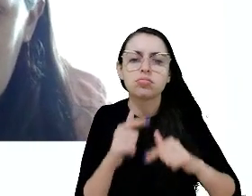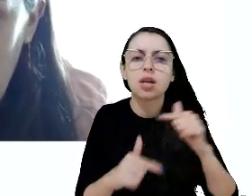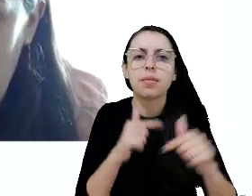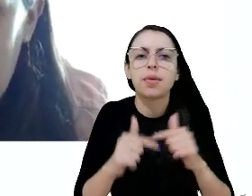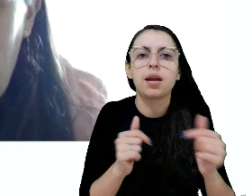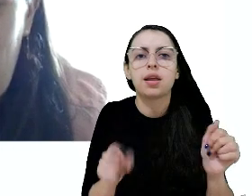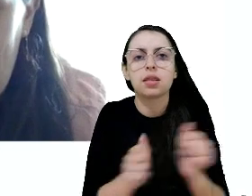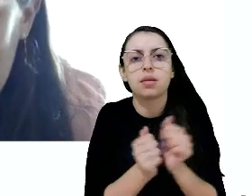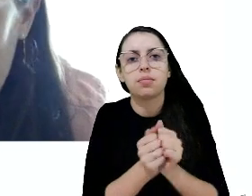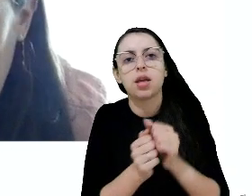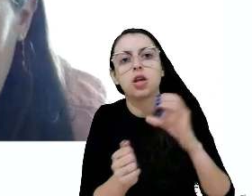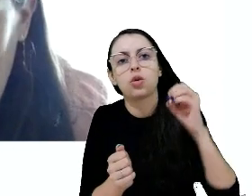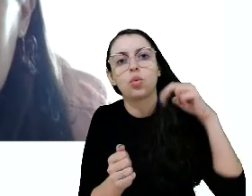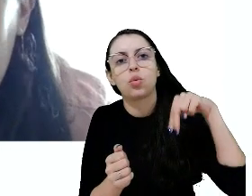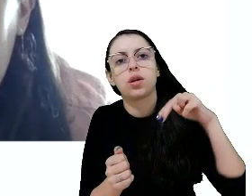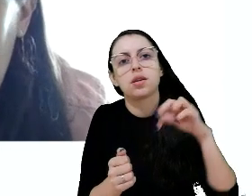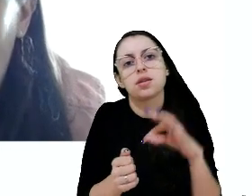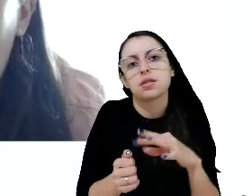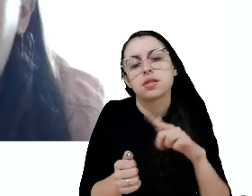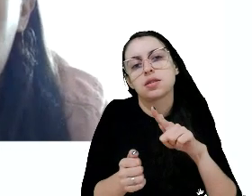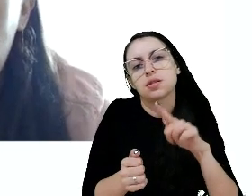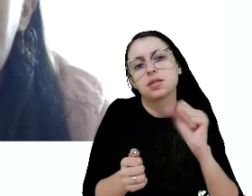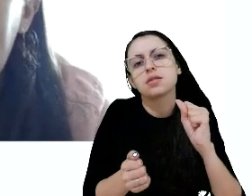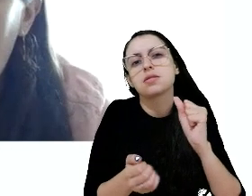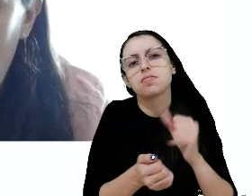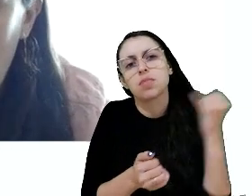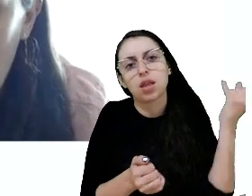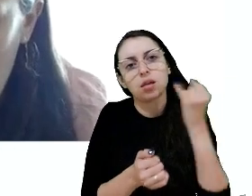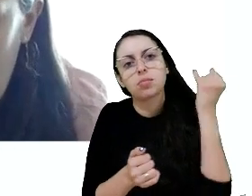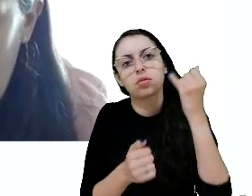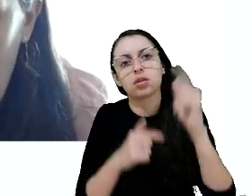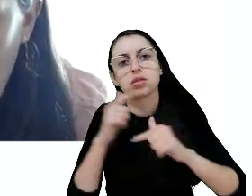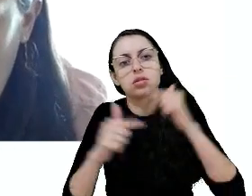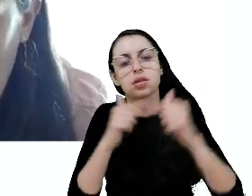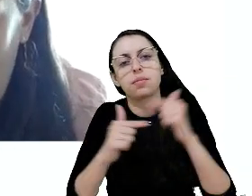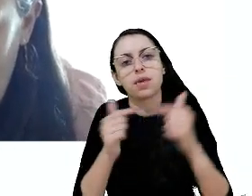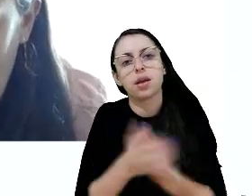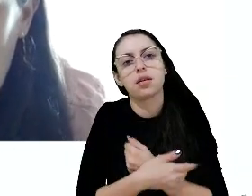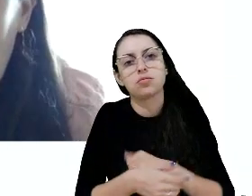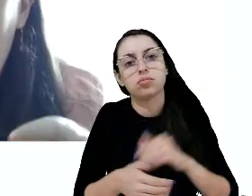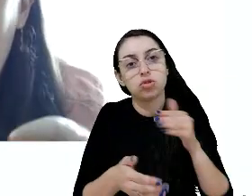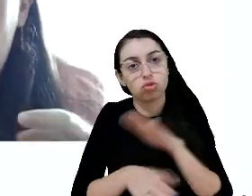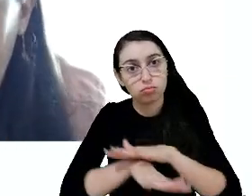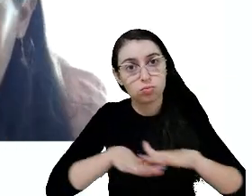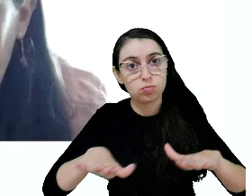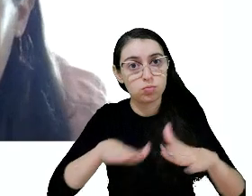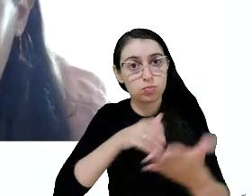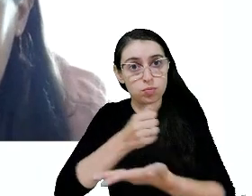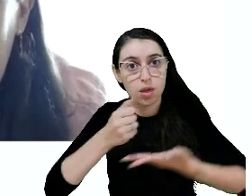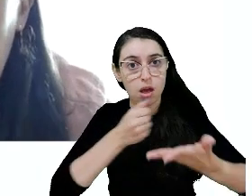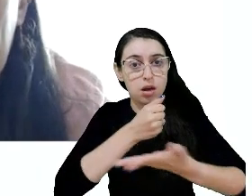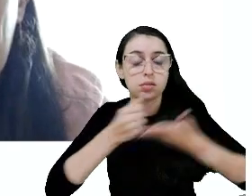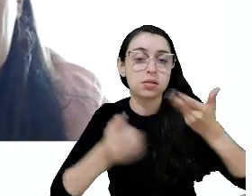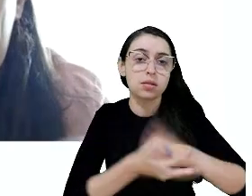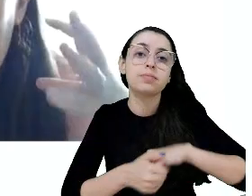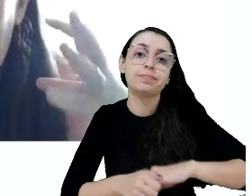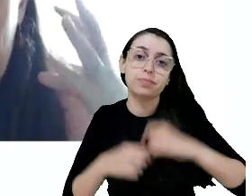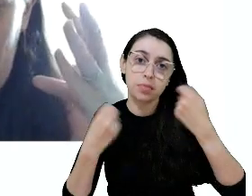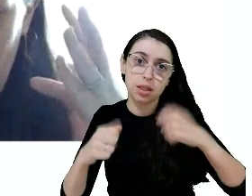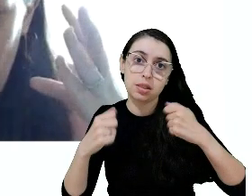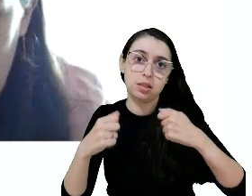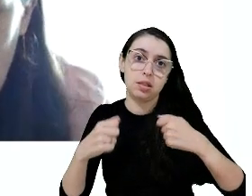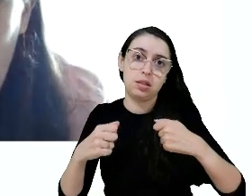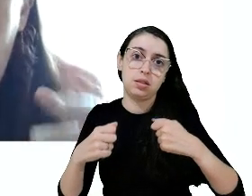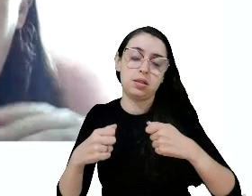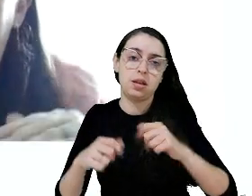em organização não governamental, e a gente sabe como é importante esse trabalho de base, esse trabalho de chão, porque a